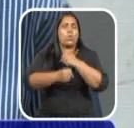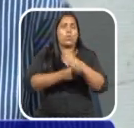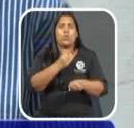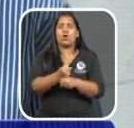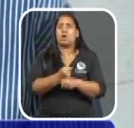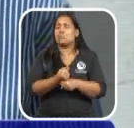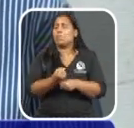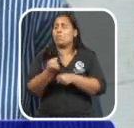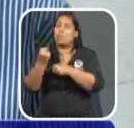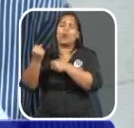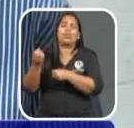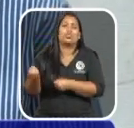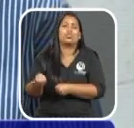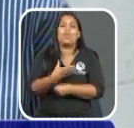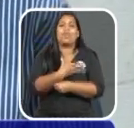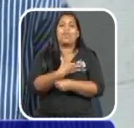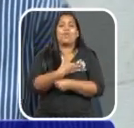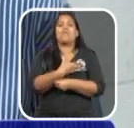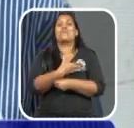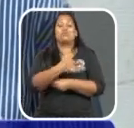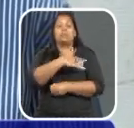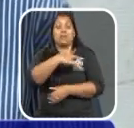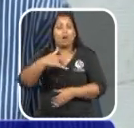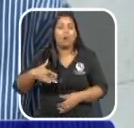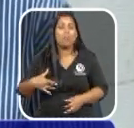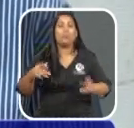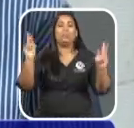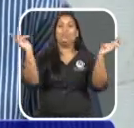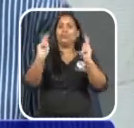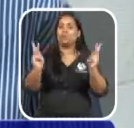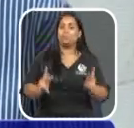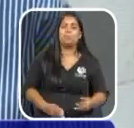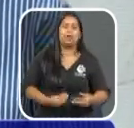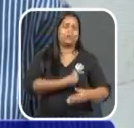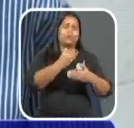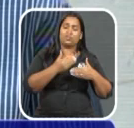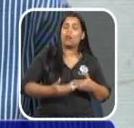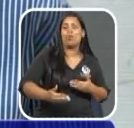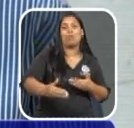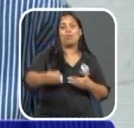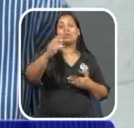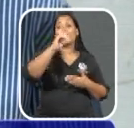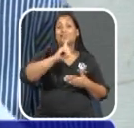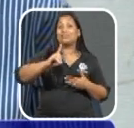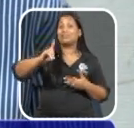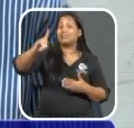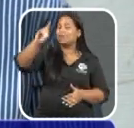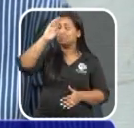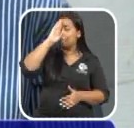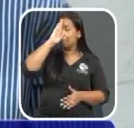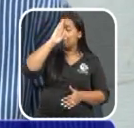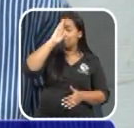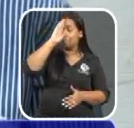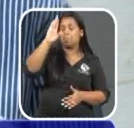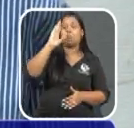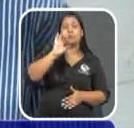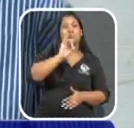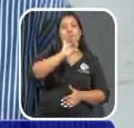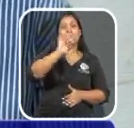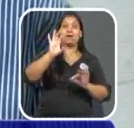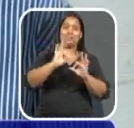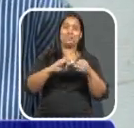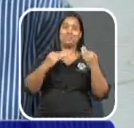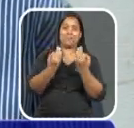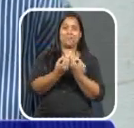realizações, com saúde, com paz, com longevidade, e que Deus seja a pedra angular de cada